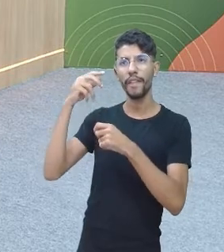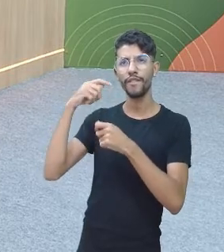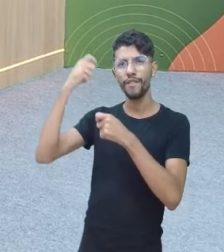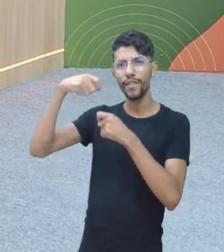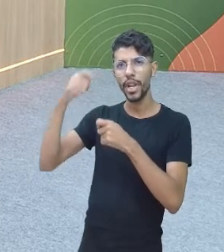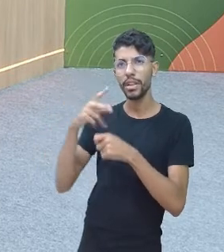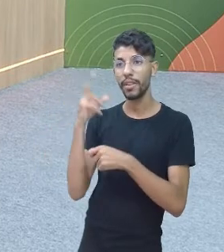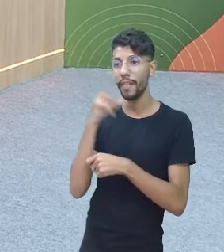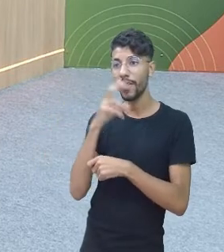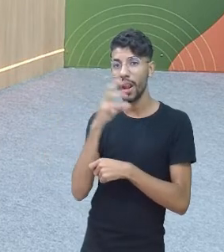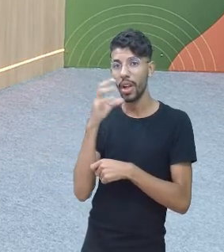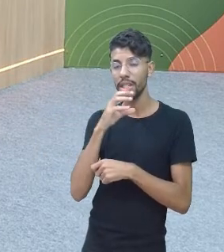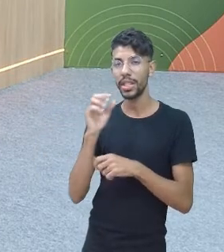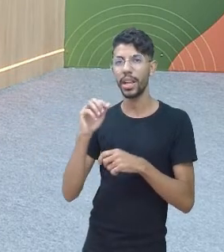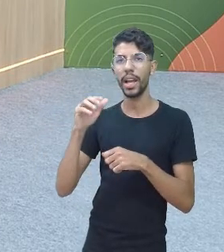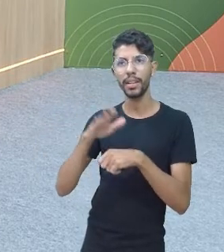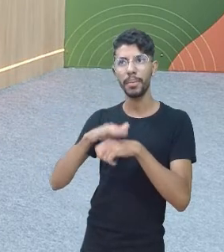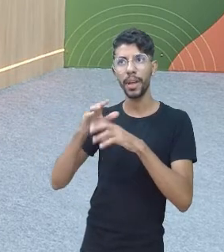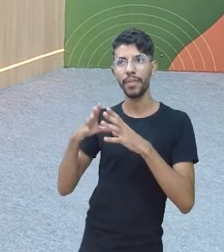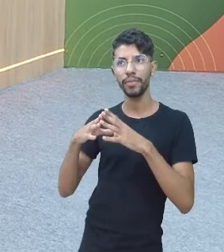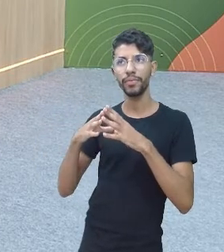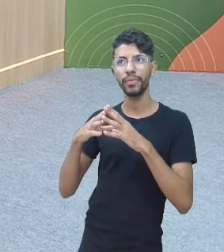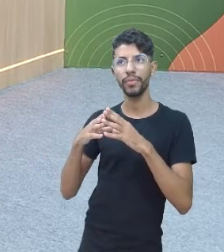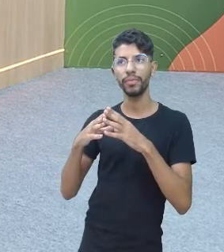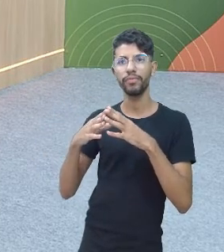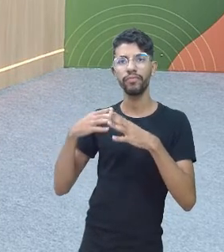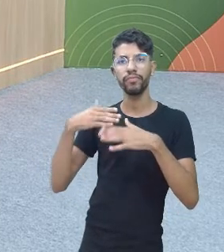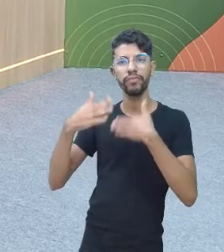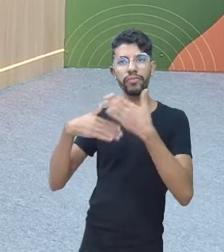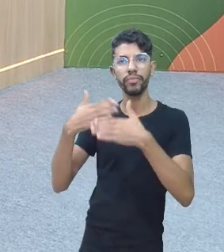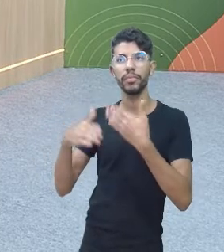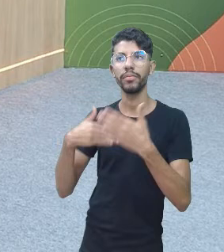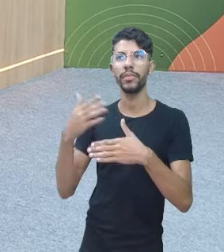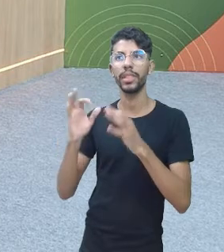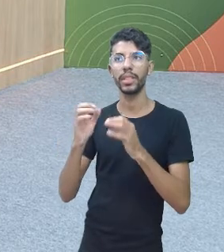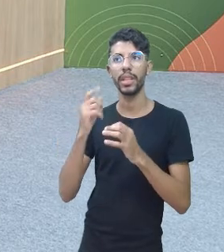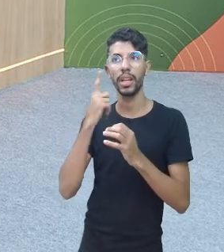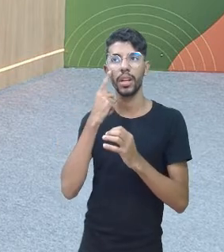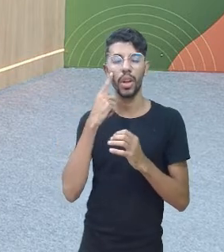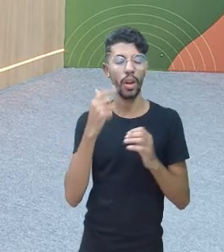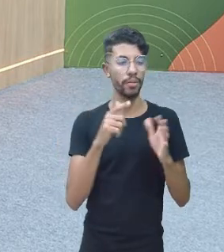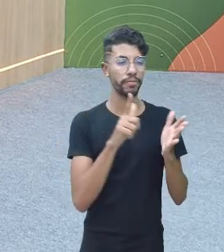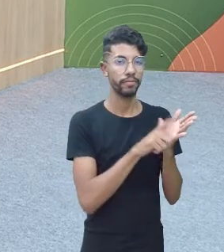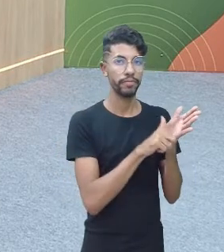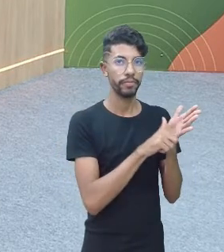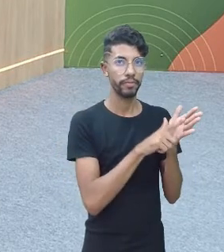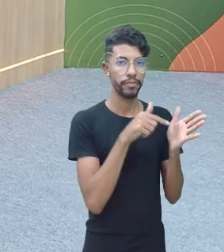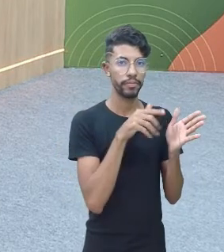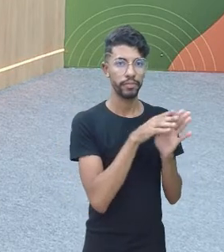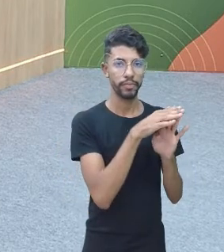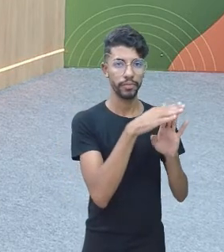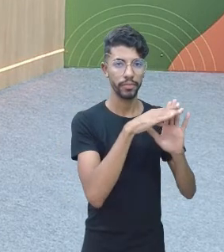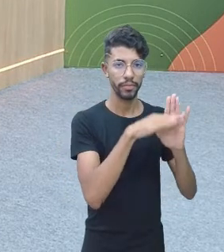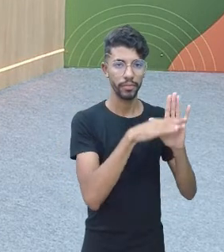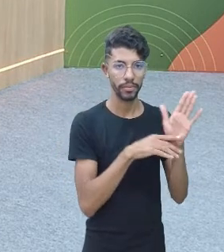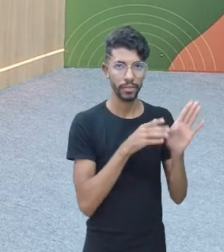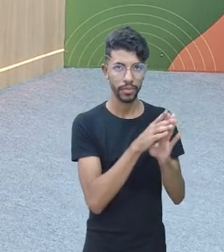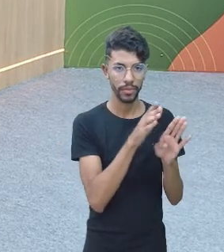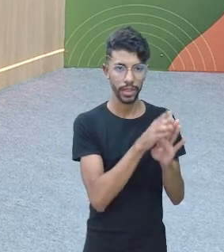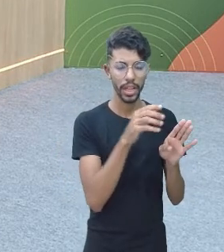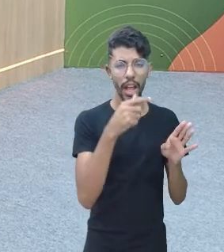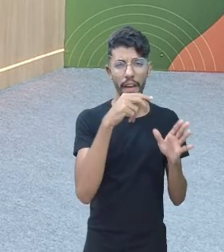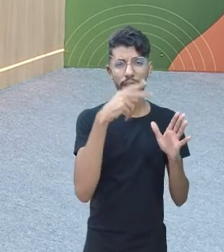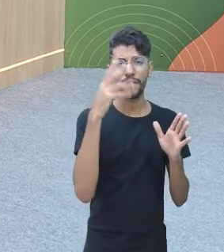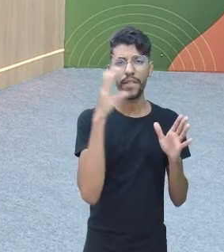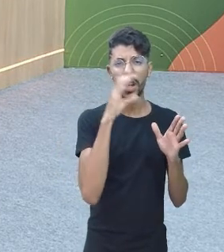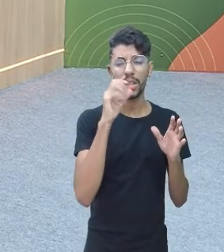muito mais fluida, né? No manual, a velocidade é dada por quem faz, quem está seguindo o manual. No vídeo não, é